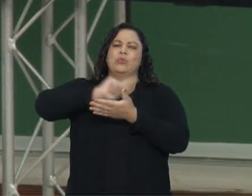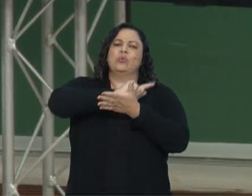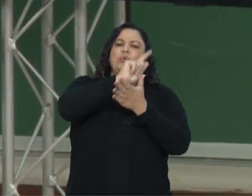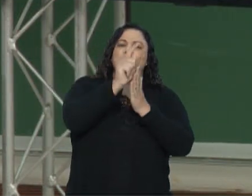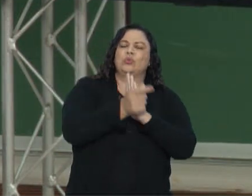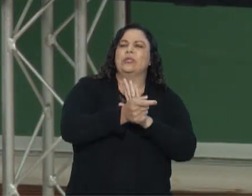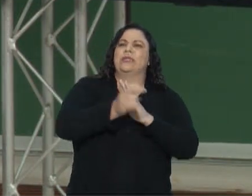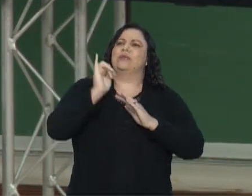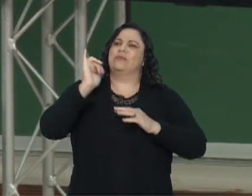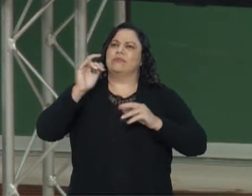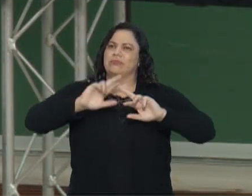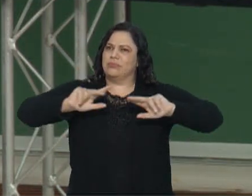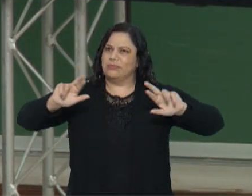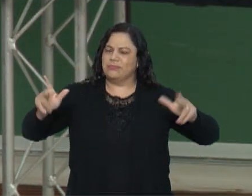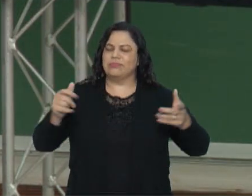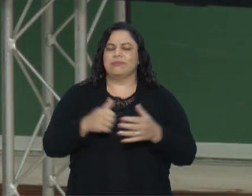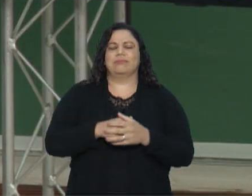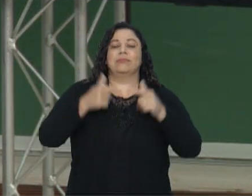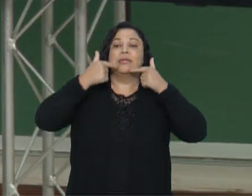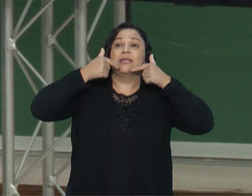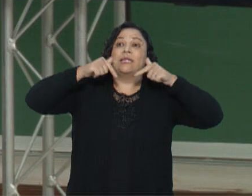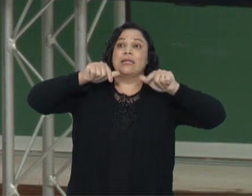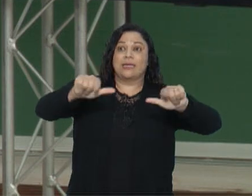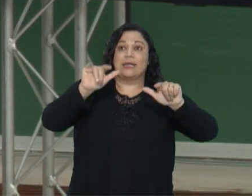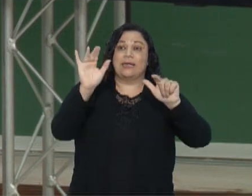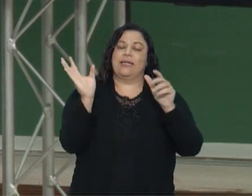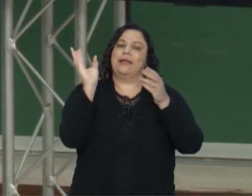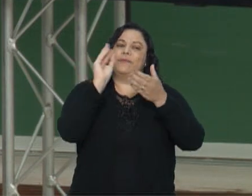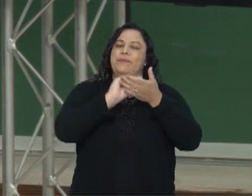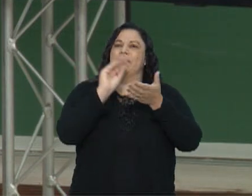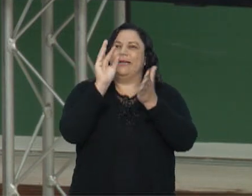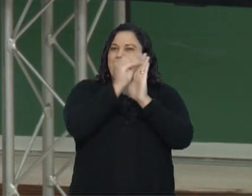textuais e esses elementos de língua indispensáveis aí para nossa